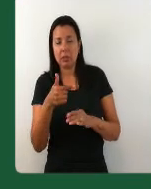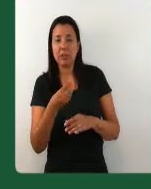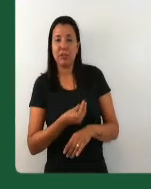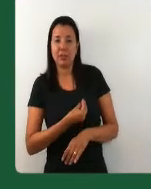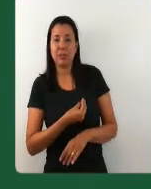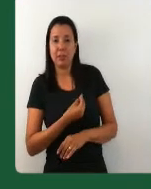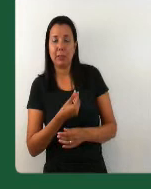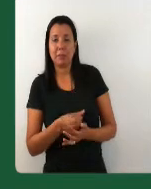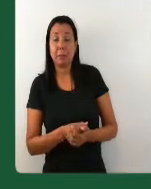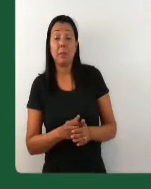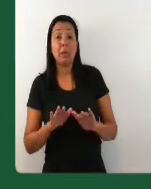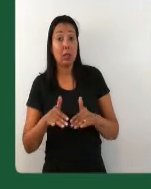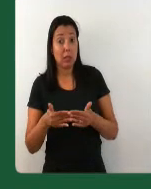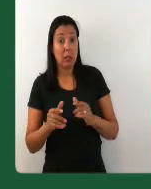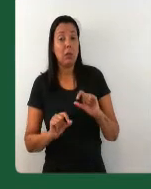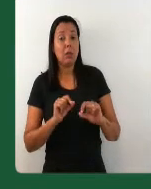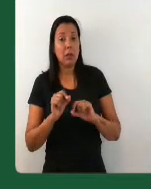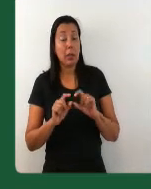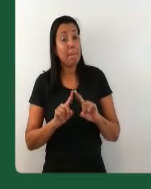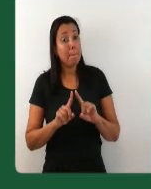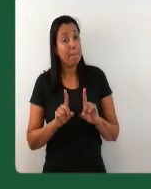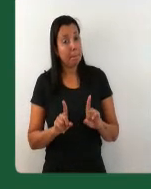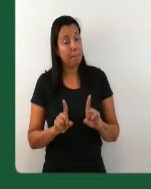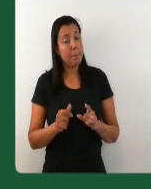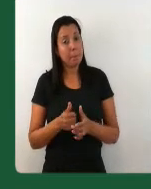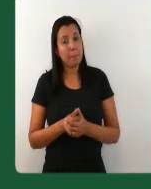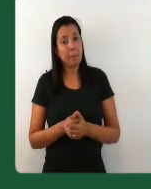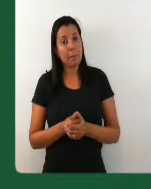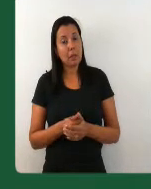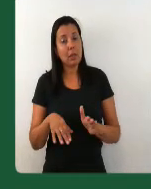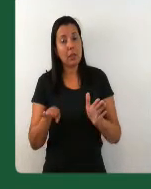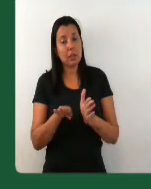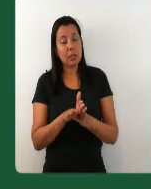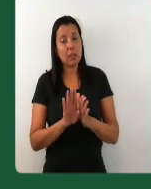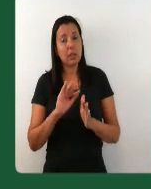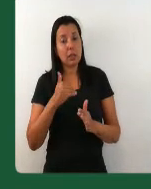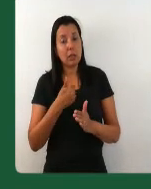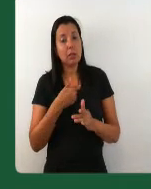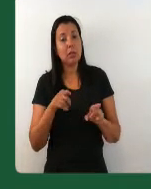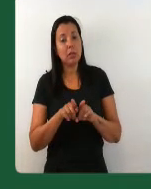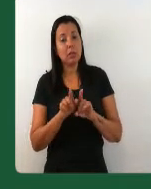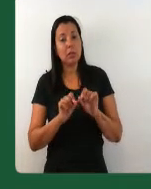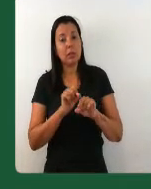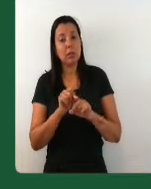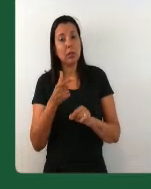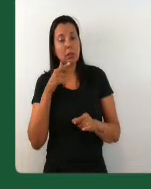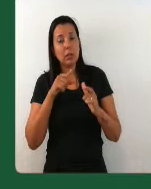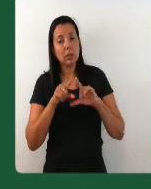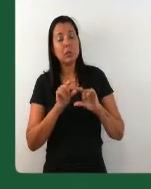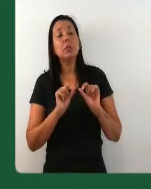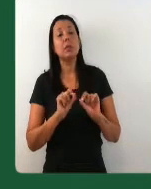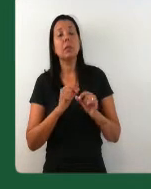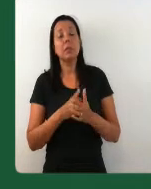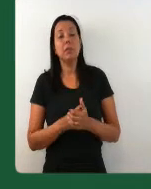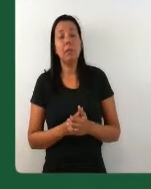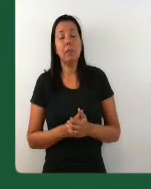vida. Então, mas chegando até nós tentamos dar